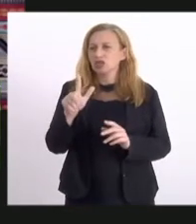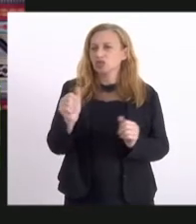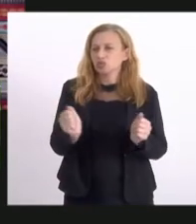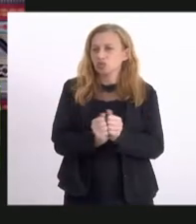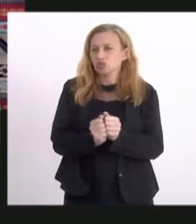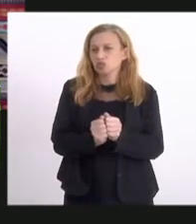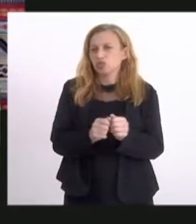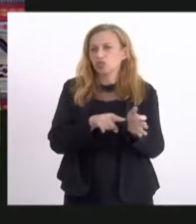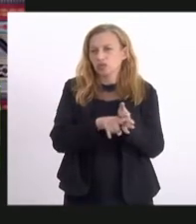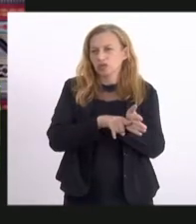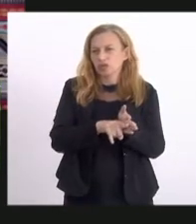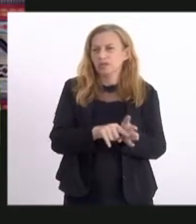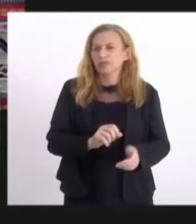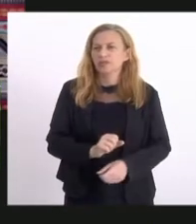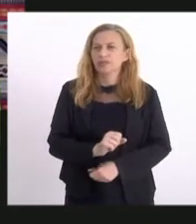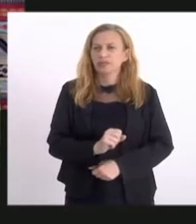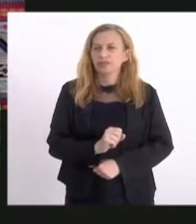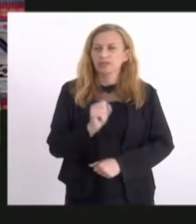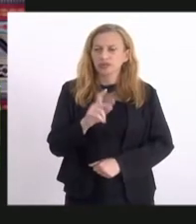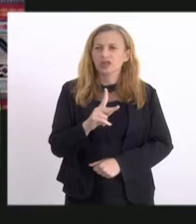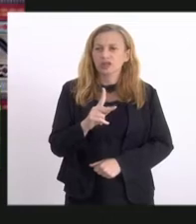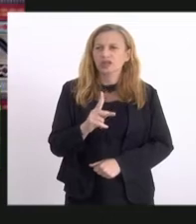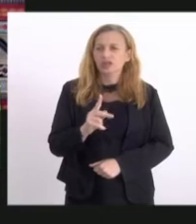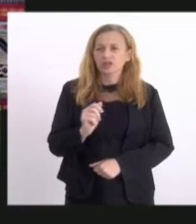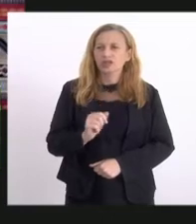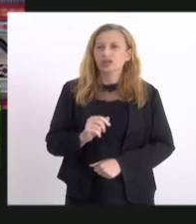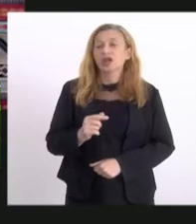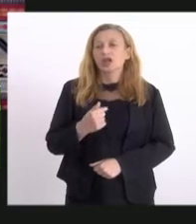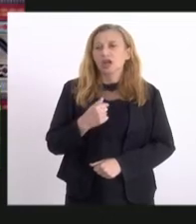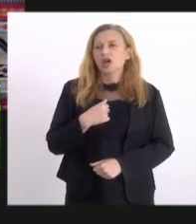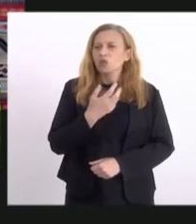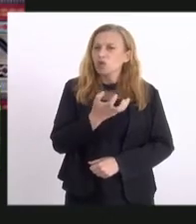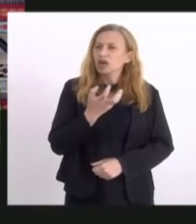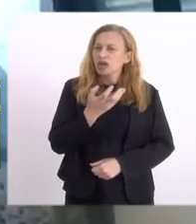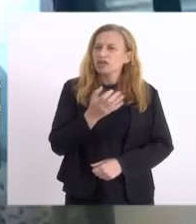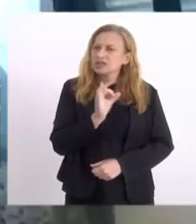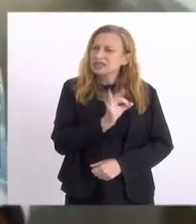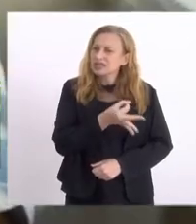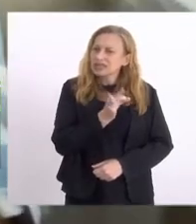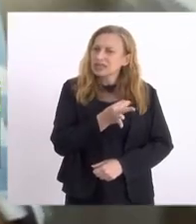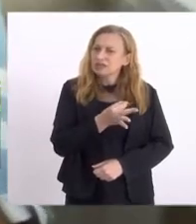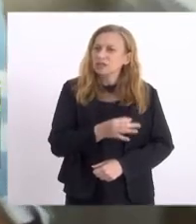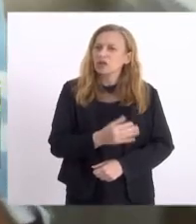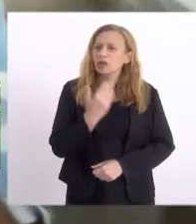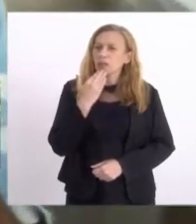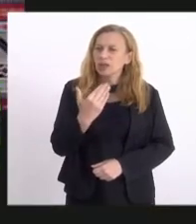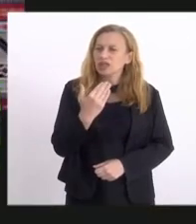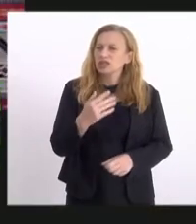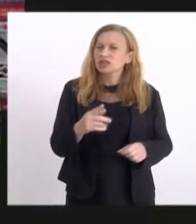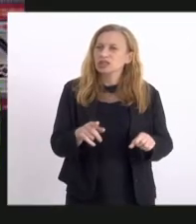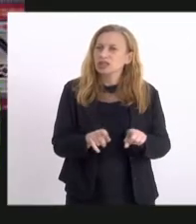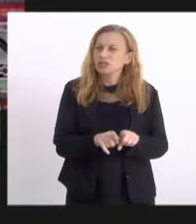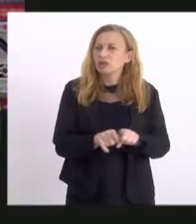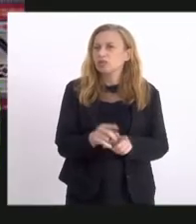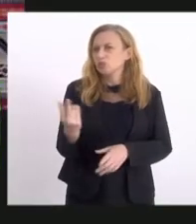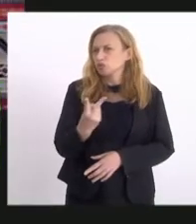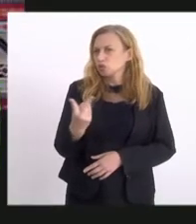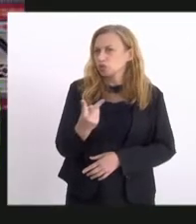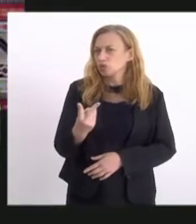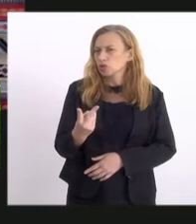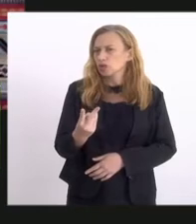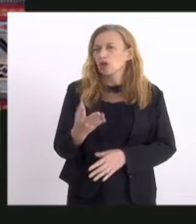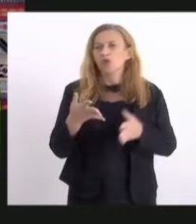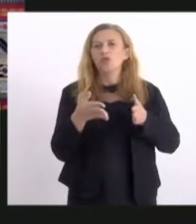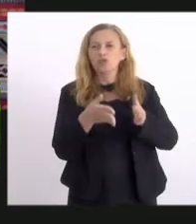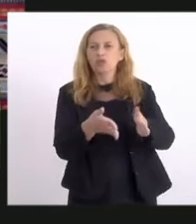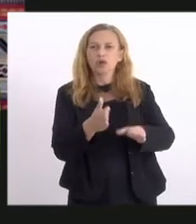Tá. Então, vamos fazer isso. Eu quero especificamente... Bom, posso pedir também com você para os dois. Mas o meu